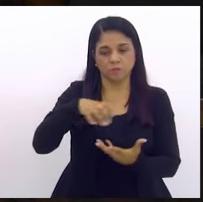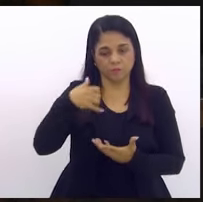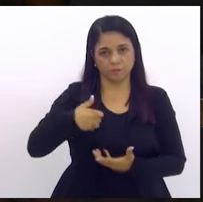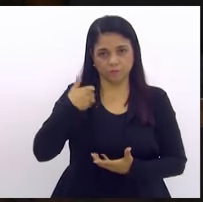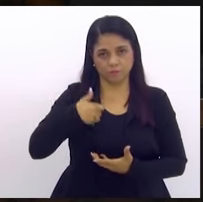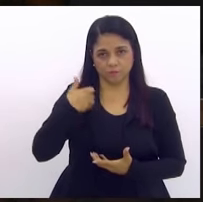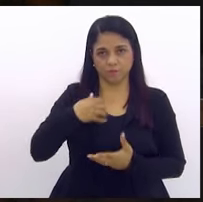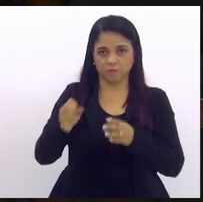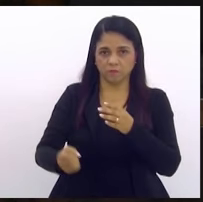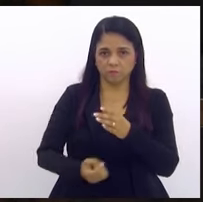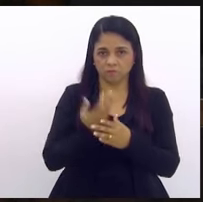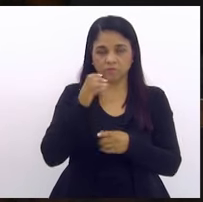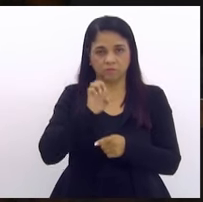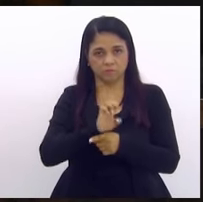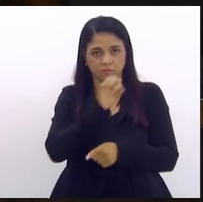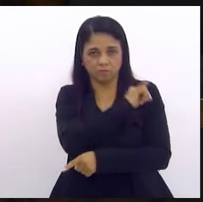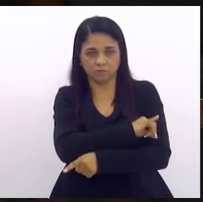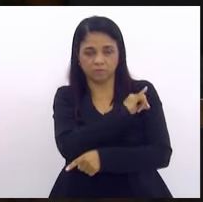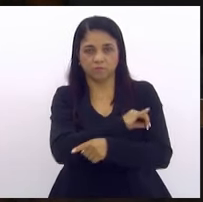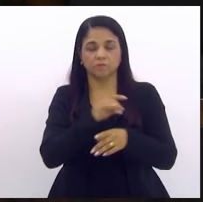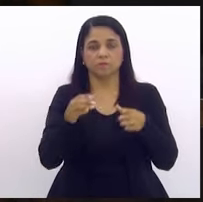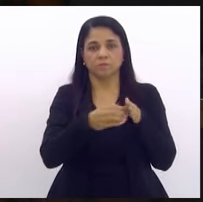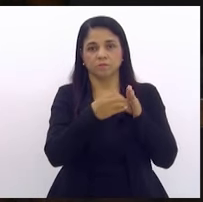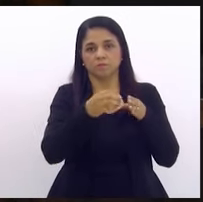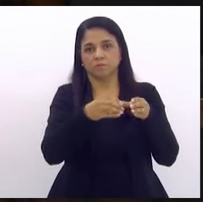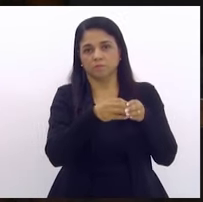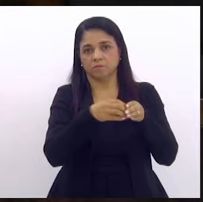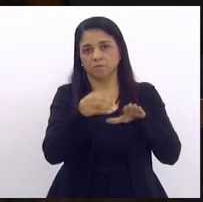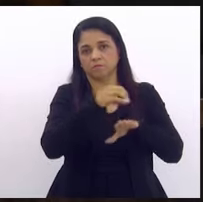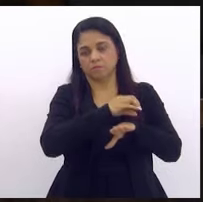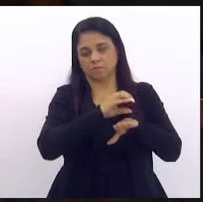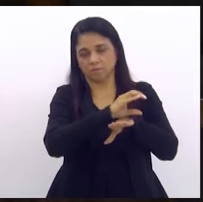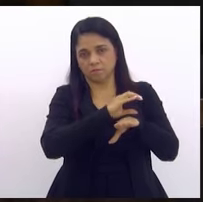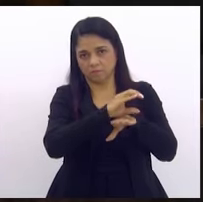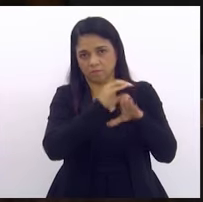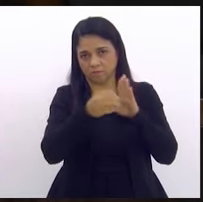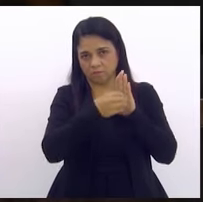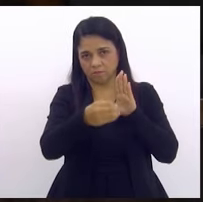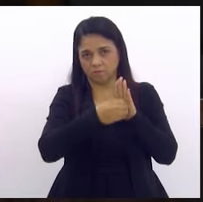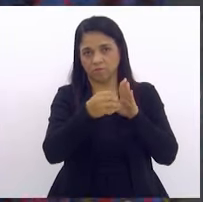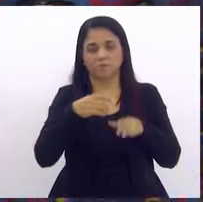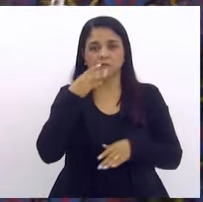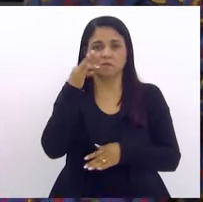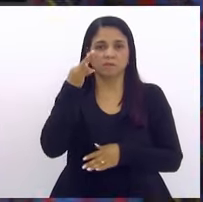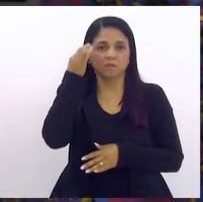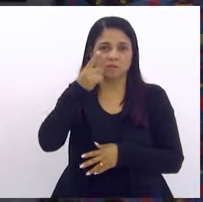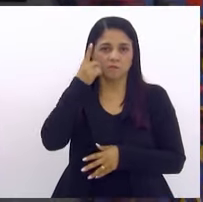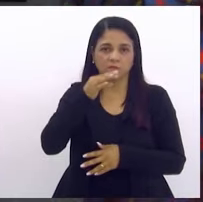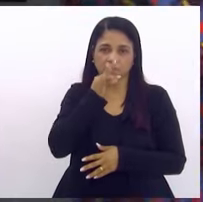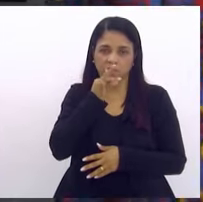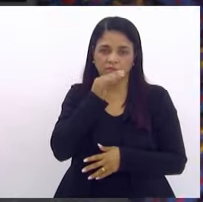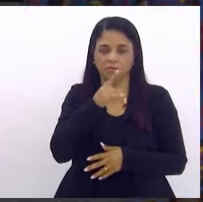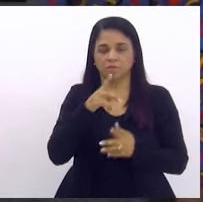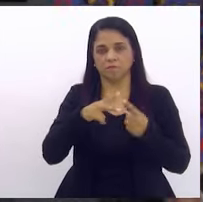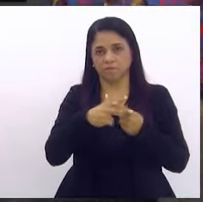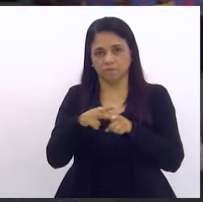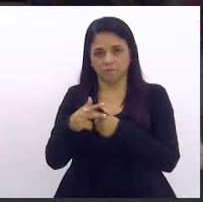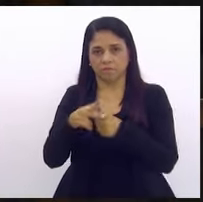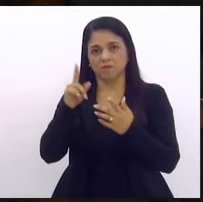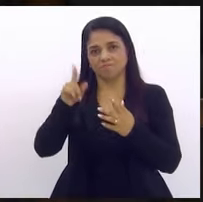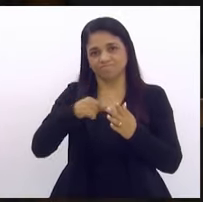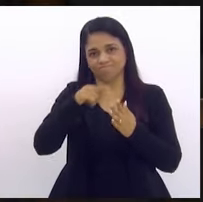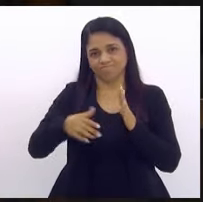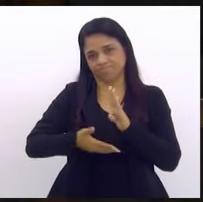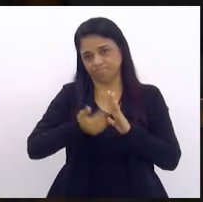Rio de Janeiro, pendendo de parecer da Comissão de Emendas Constitucionais e veto, deputado Jorge Felipe Neto. Pela derrubada, presidente.